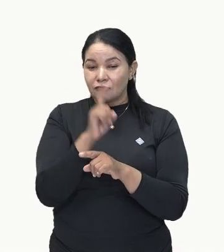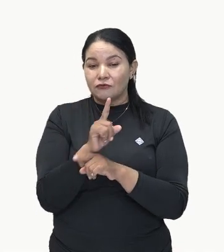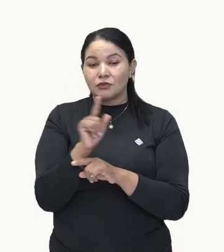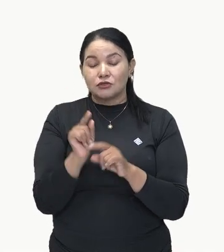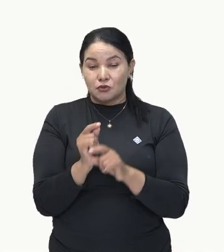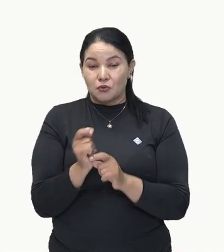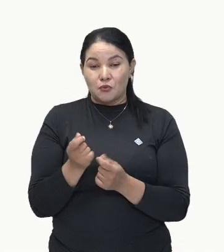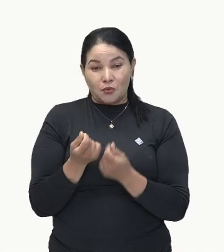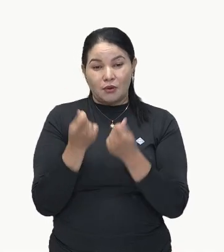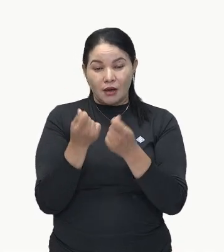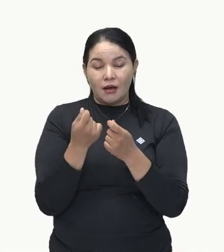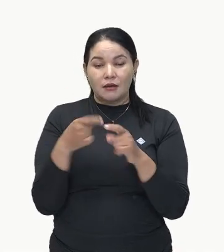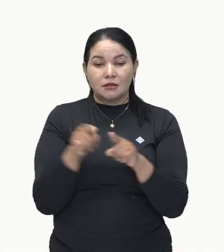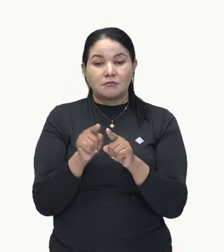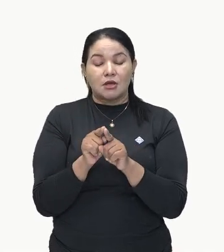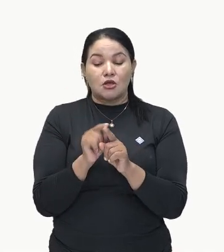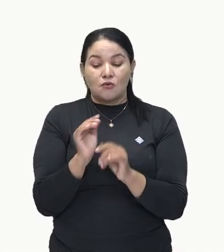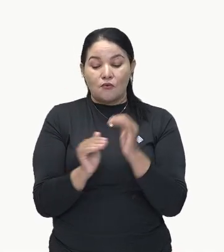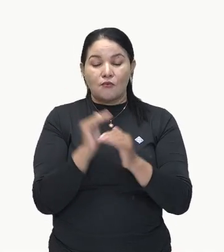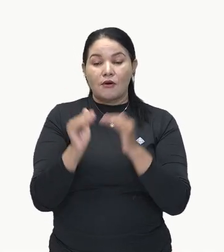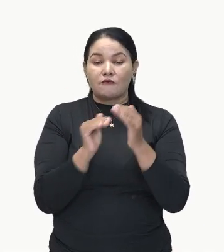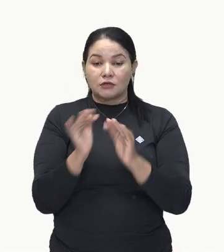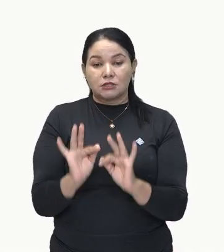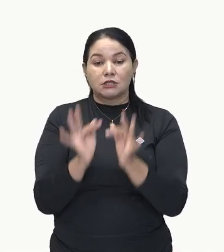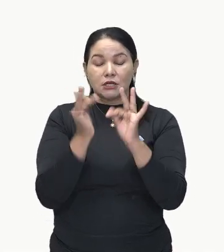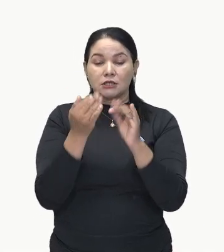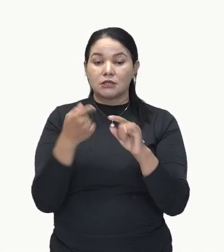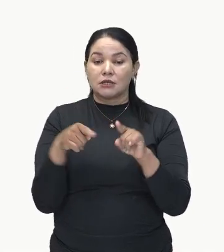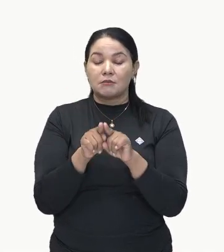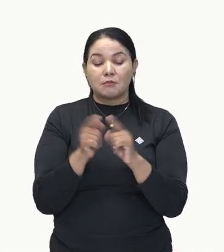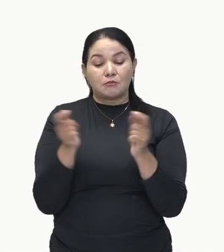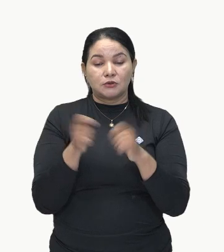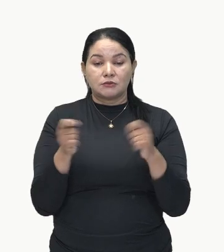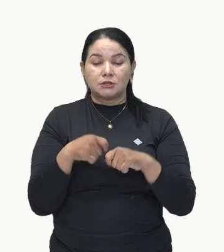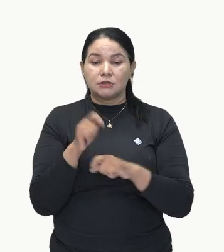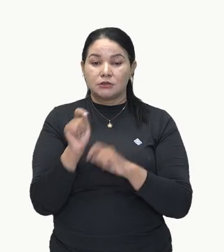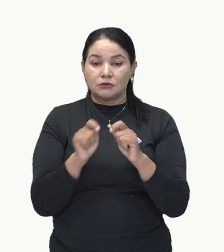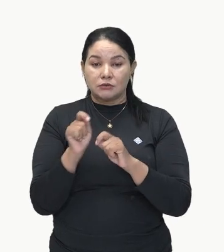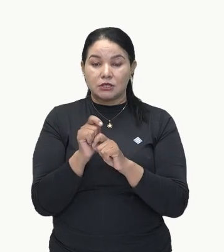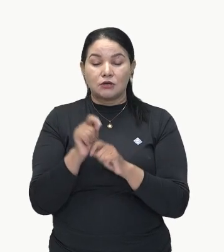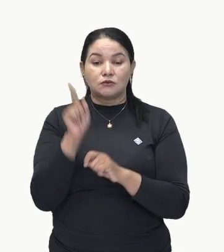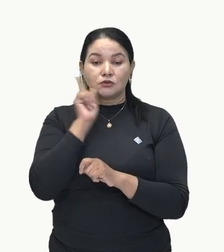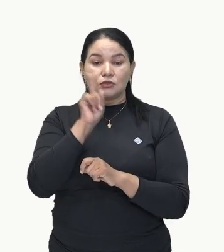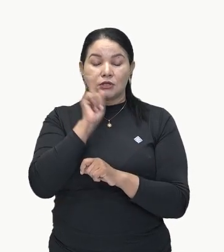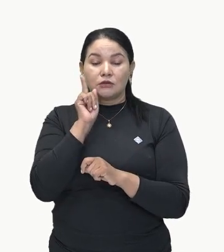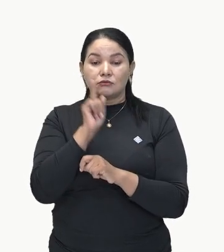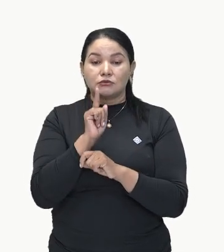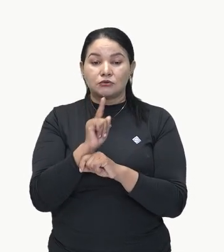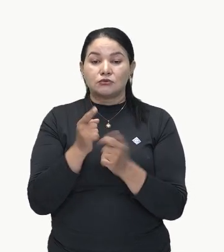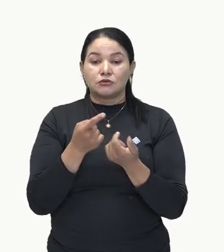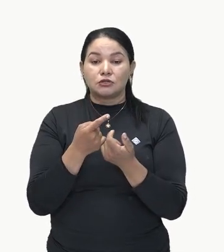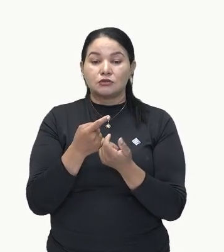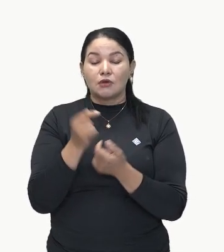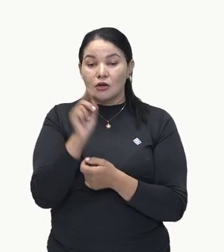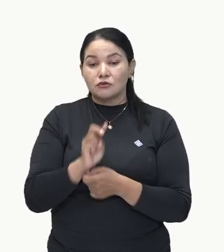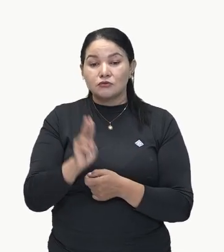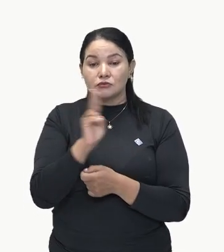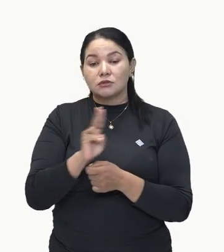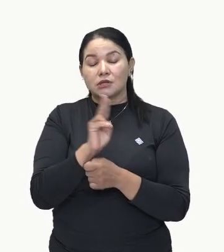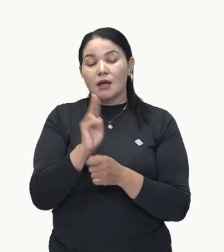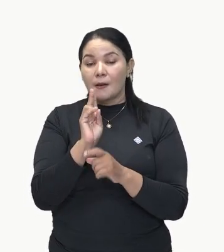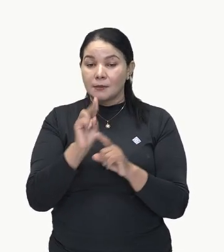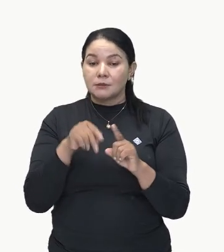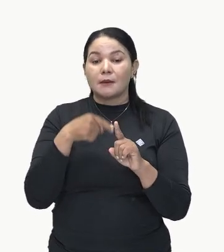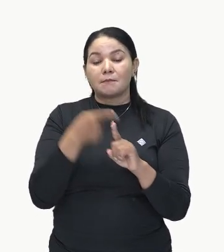avanço da tecnologia nos últimos anos acabou possibilitando aí os Estados Unidos a explorarem cada vez mais